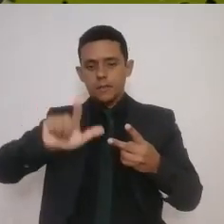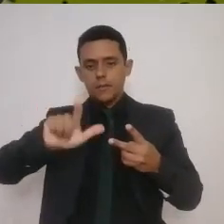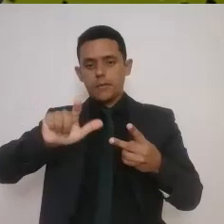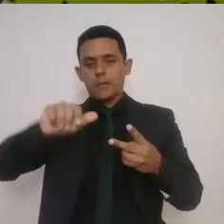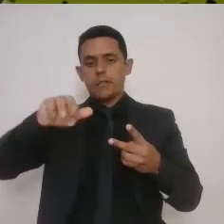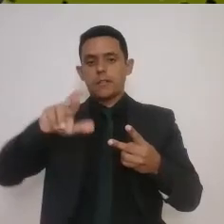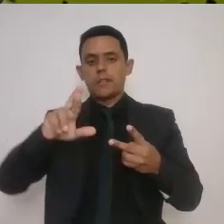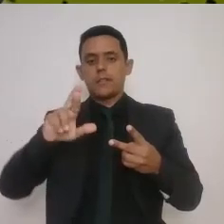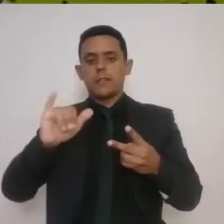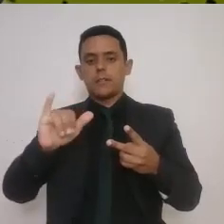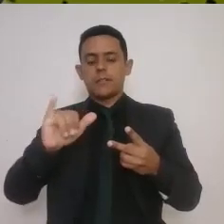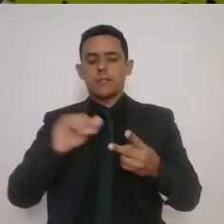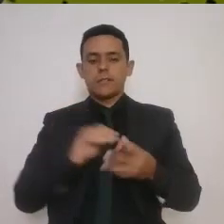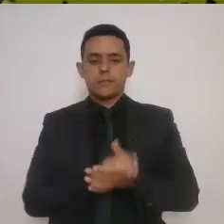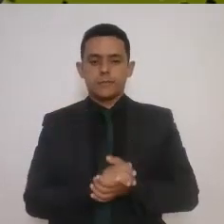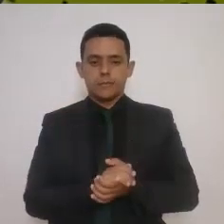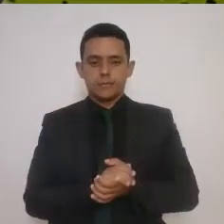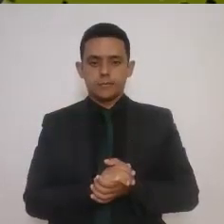Eu